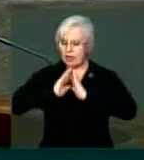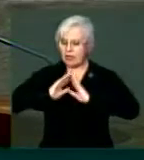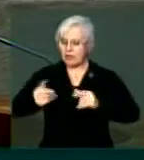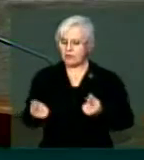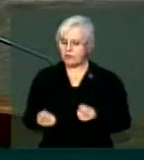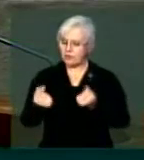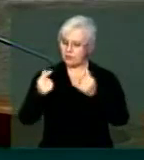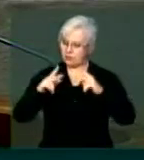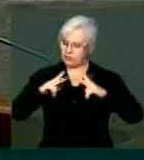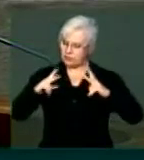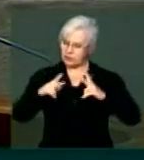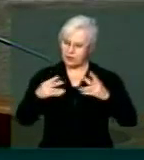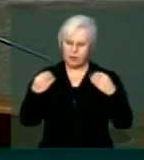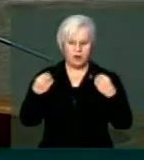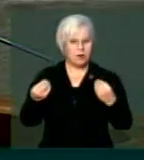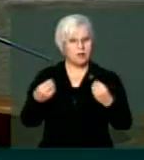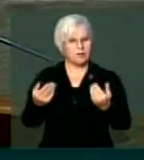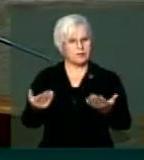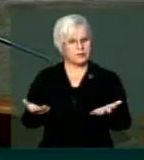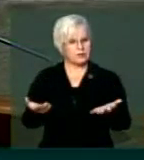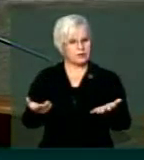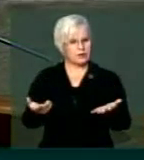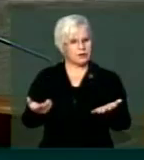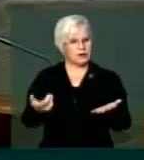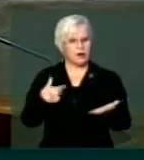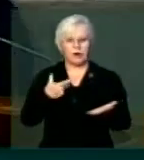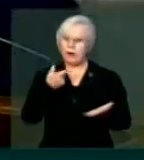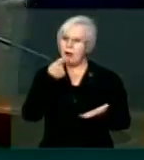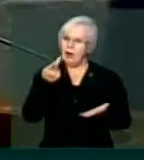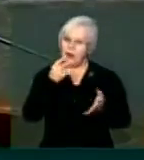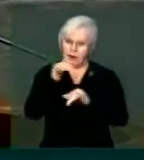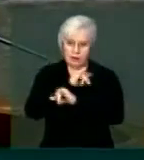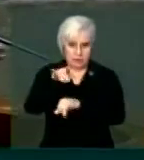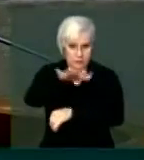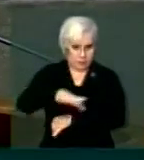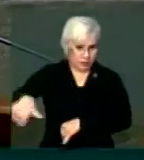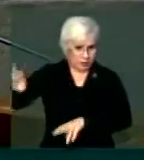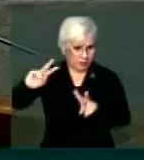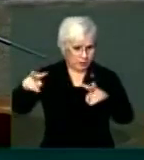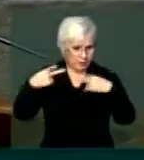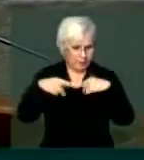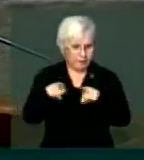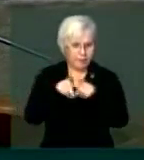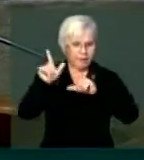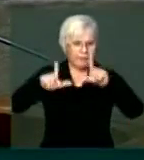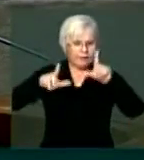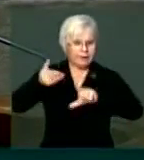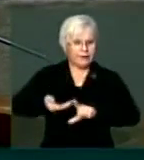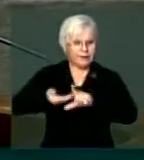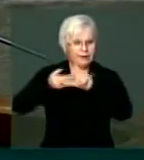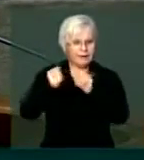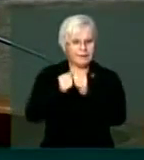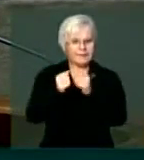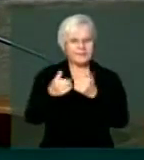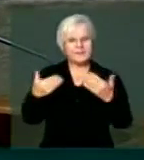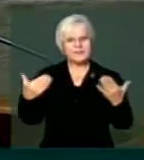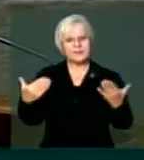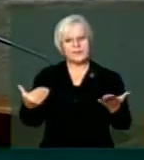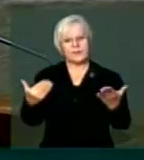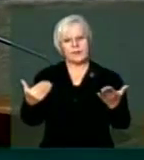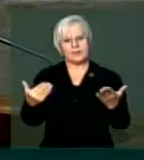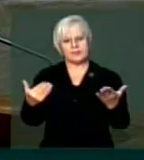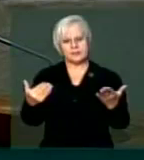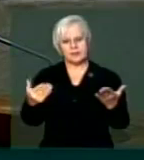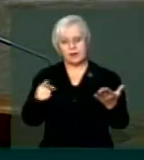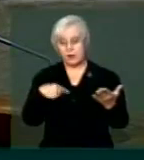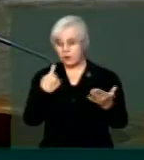financiamento privado. Então eu queria dizer aos que nos ouvem e veem pela TV Câmara nesse momento, que nós